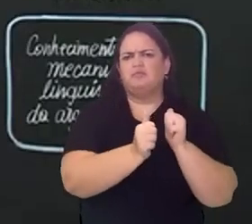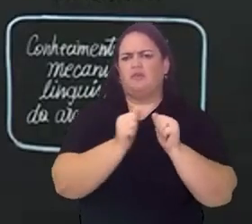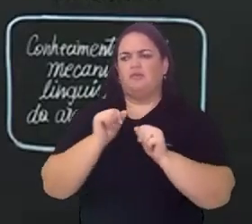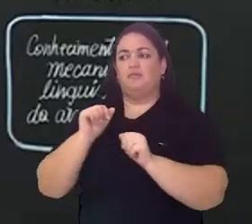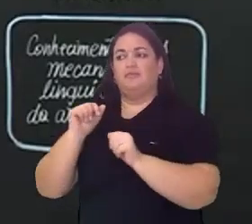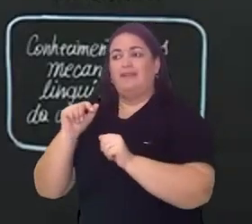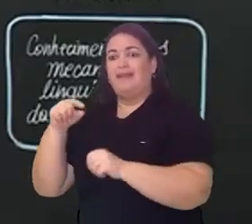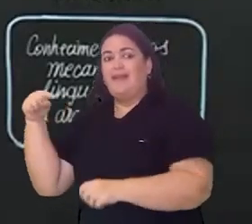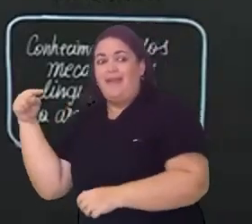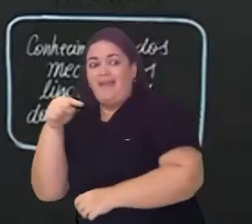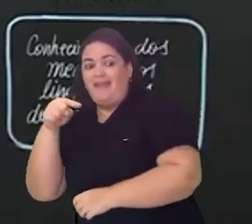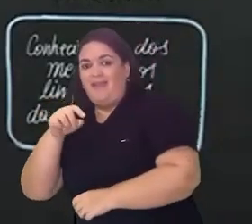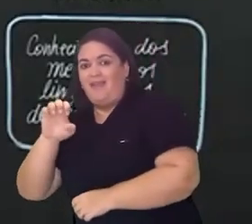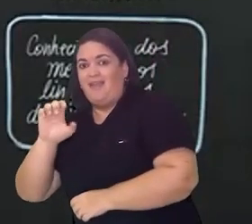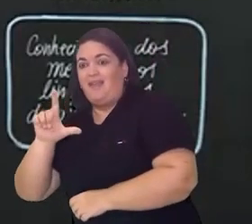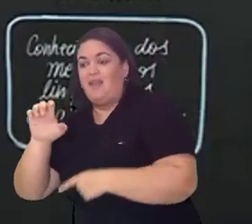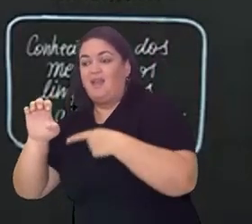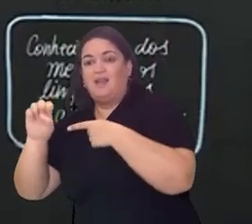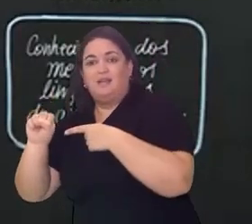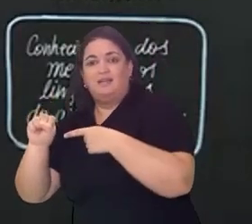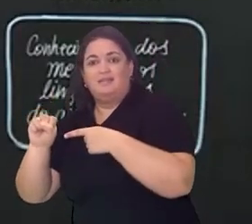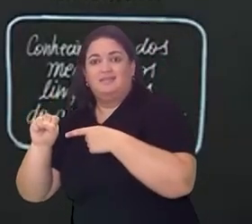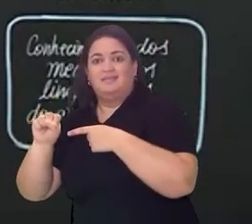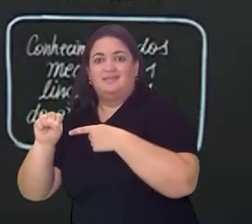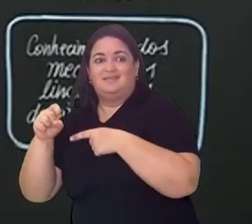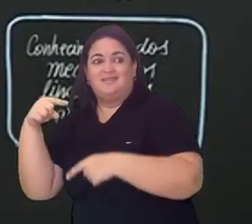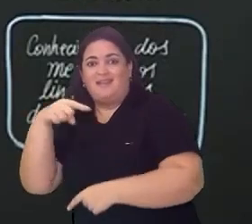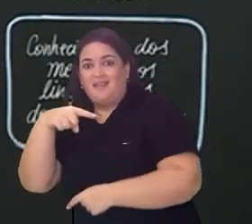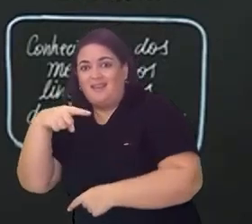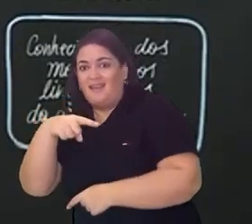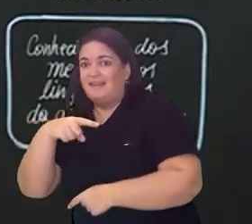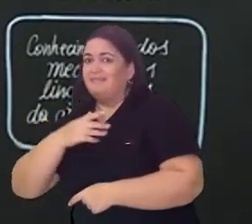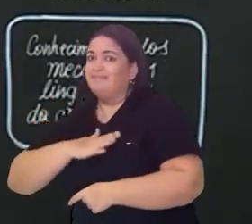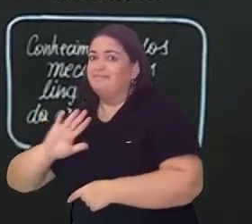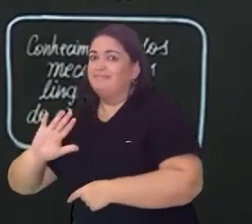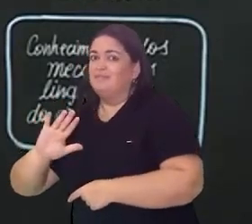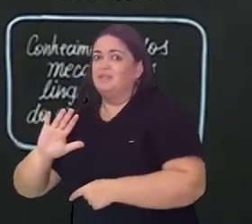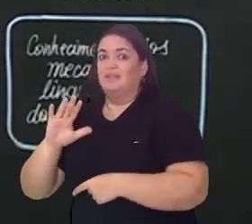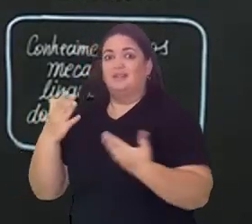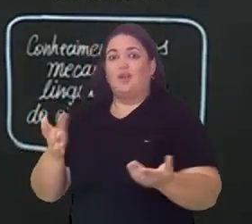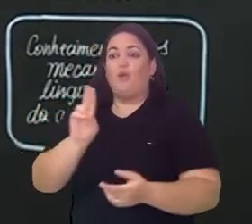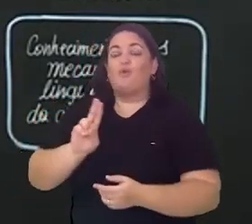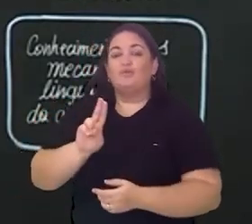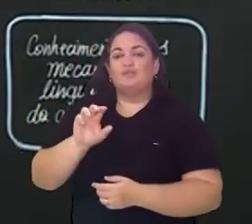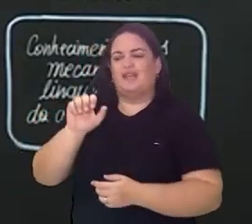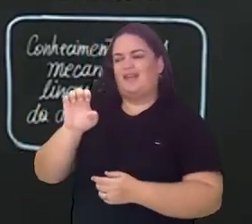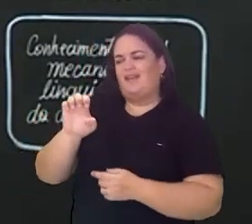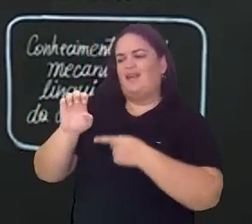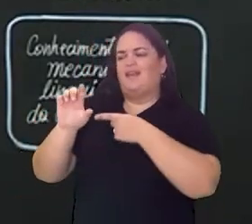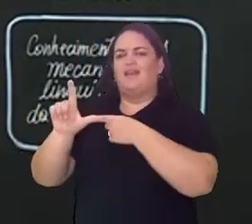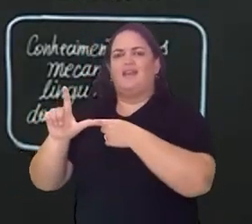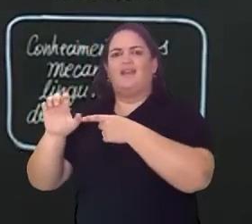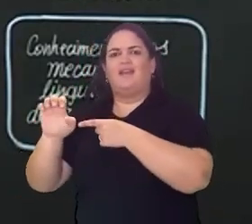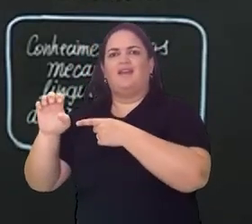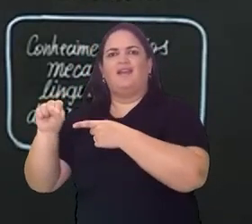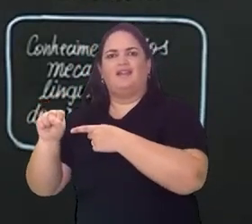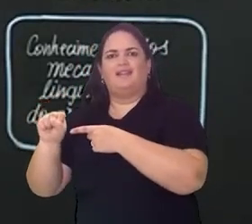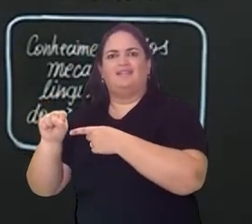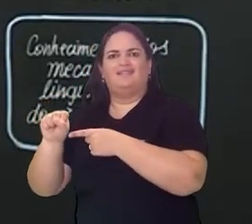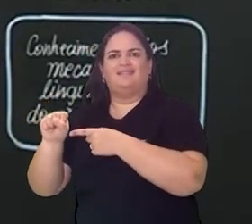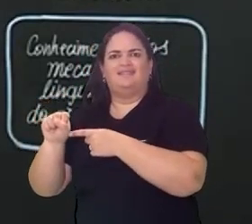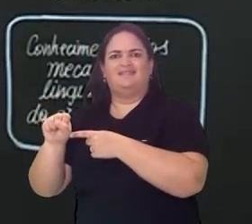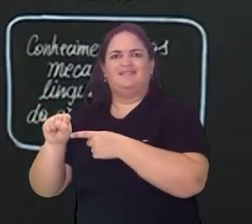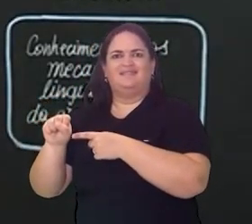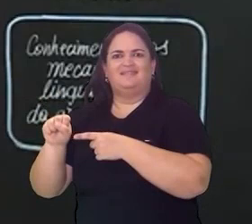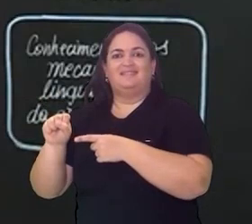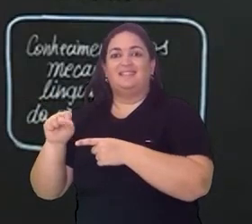satisfeitos. Eles quem? Os técnicos. Então, nesse caso, eu usei uma propriedade anafórica, eu usei a construção de uma anáfora, que é usar um termo para se referir a